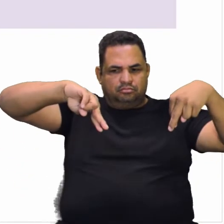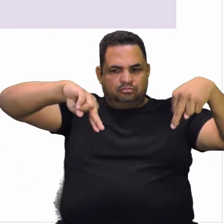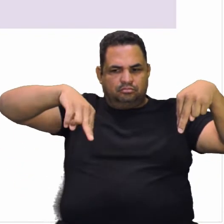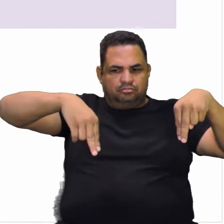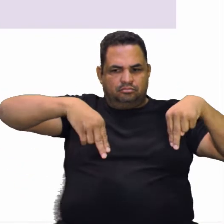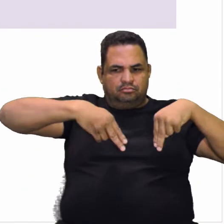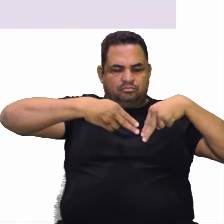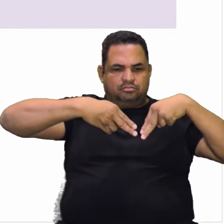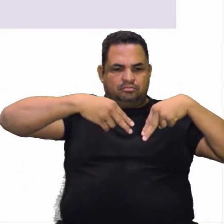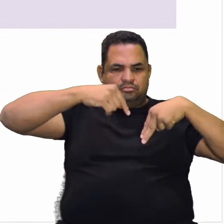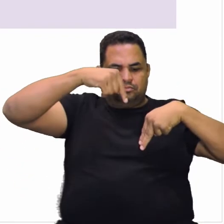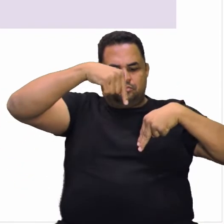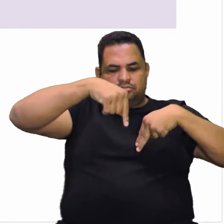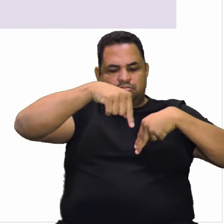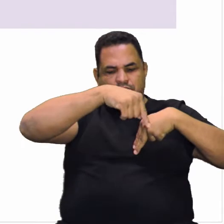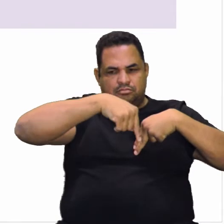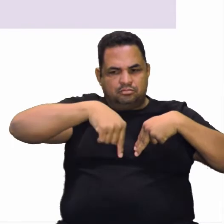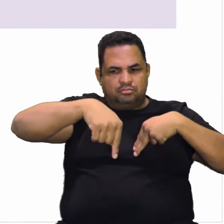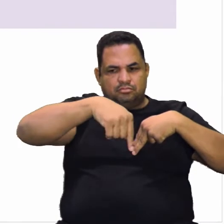embaixo,